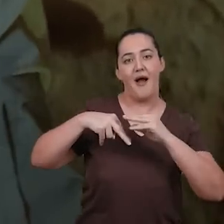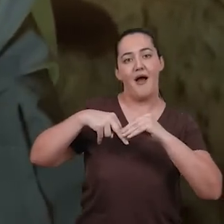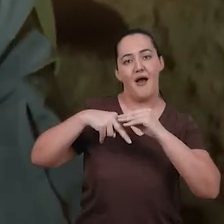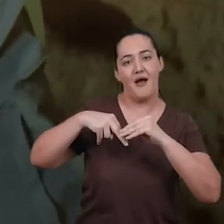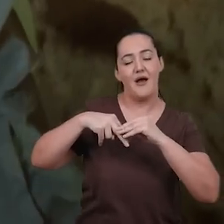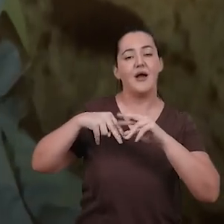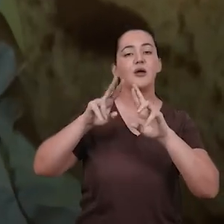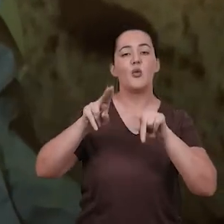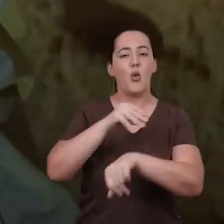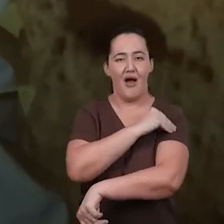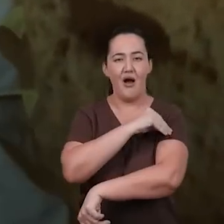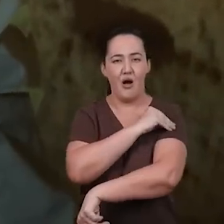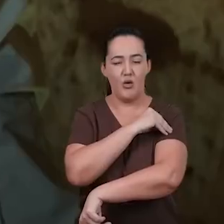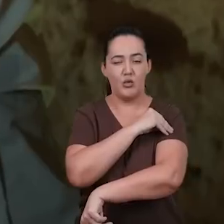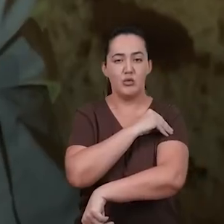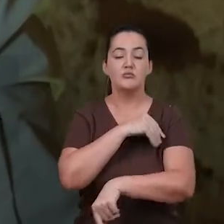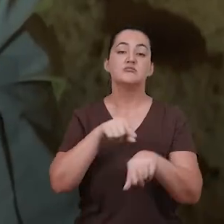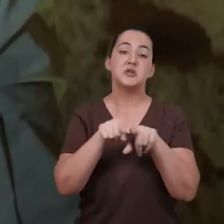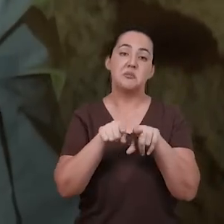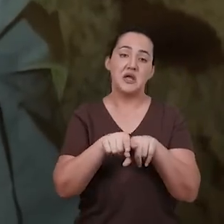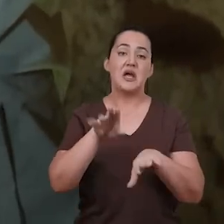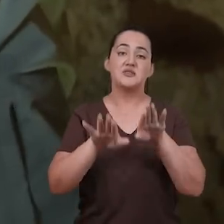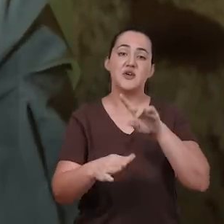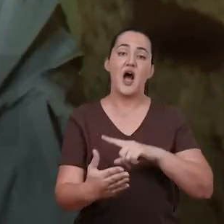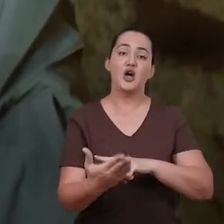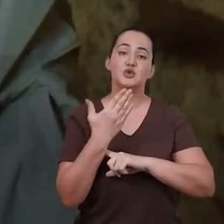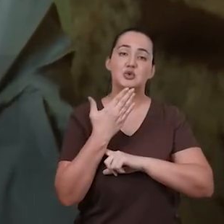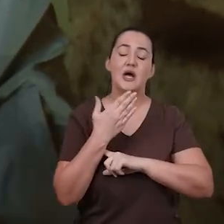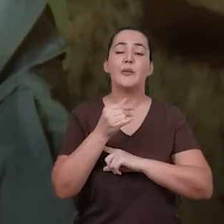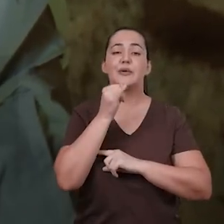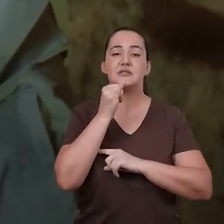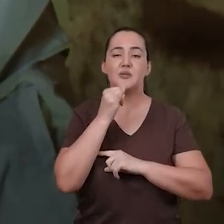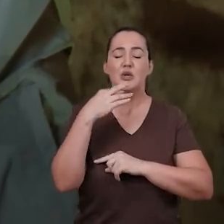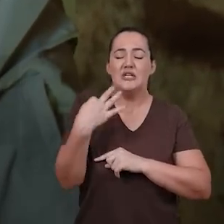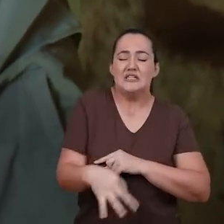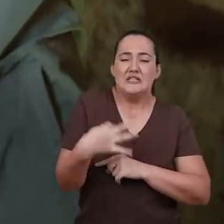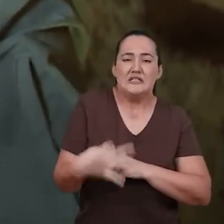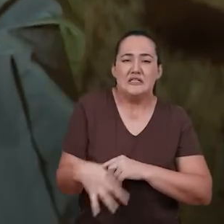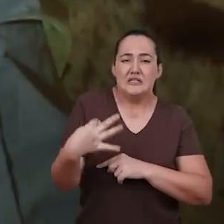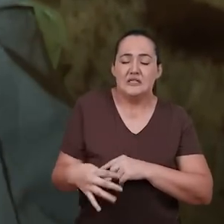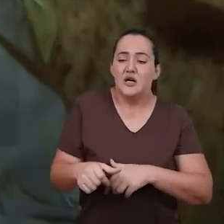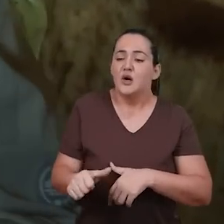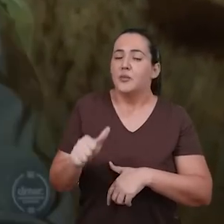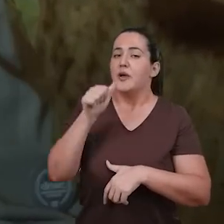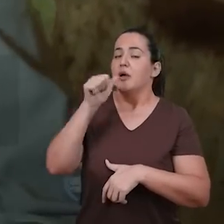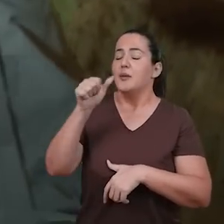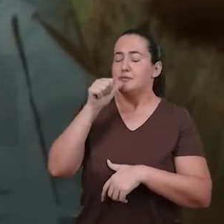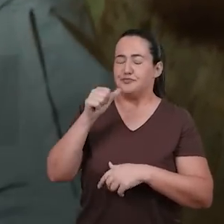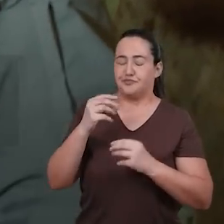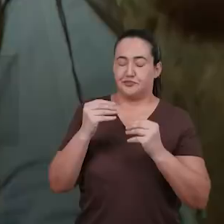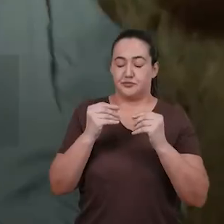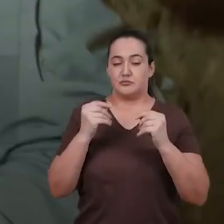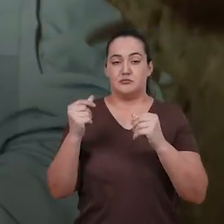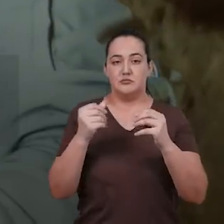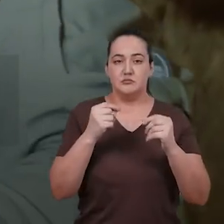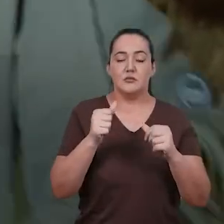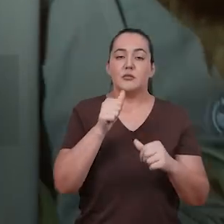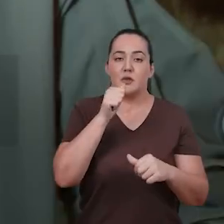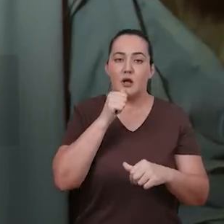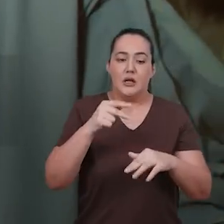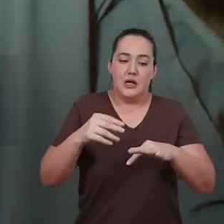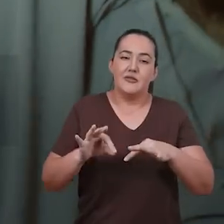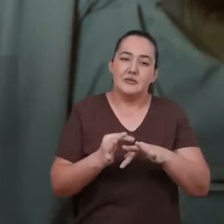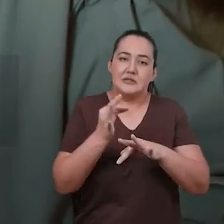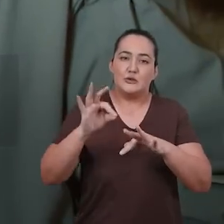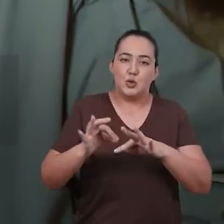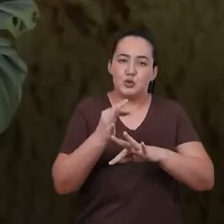a esterilizar aquele machucado e, quem sabe, até ajudar a pessoa a aguentar a dor de uma